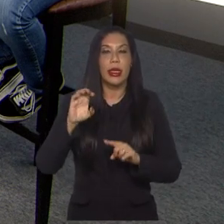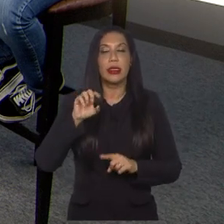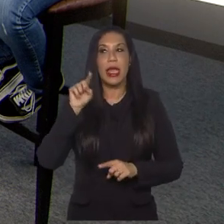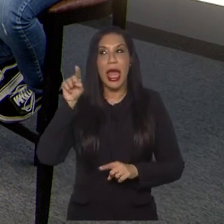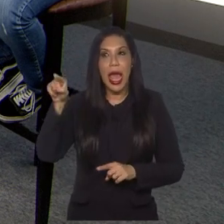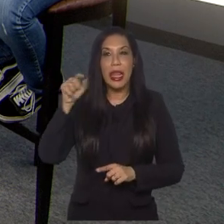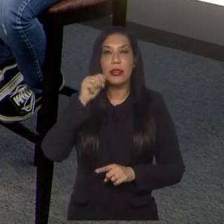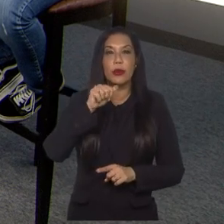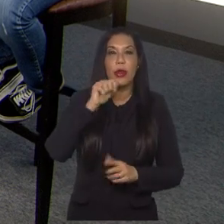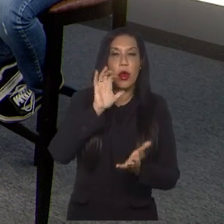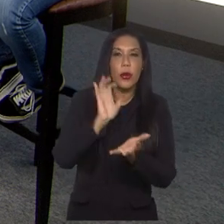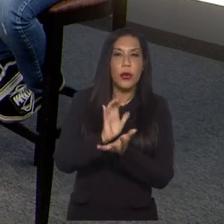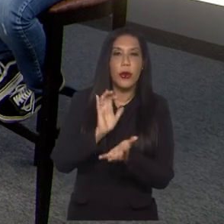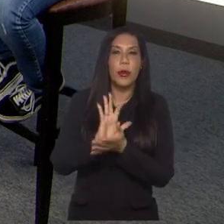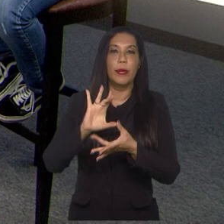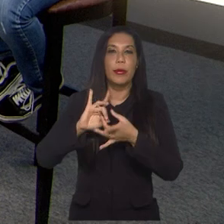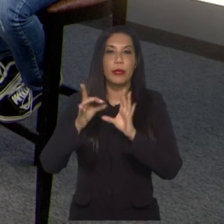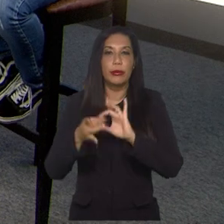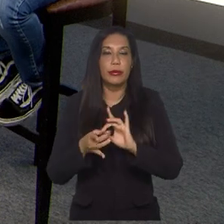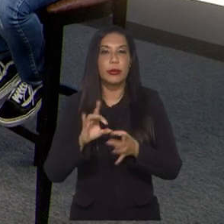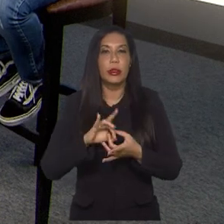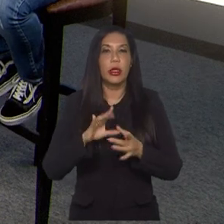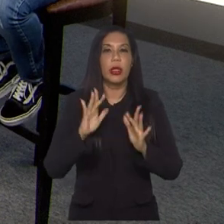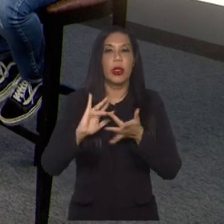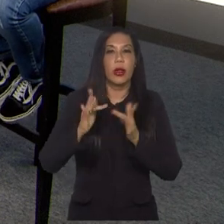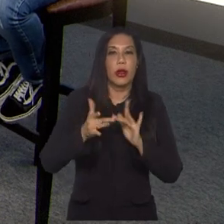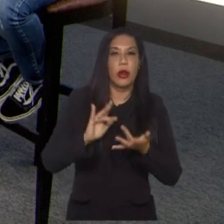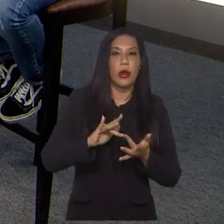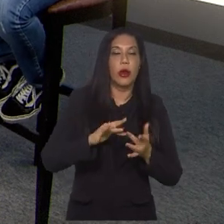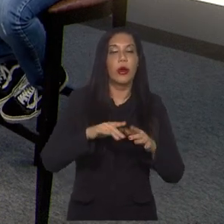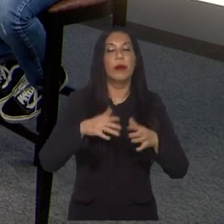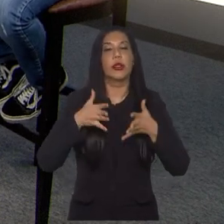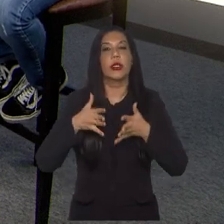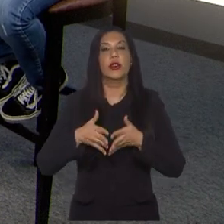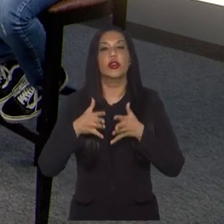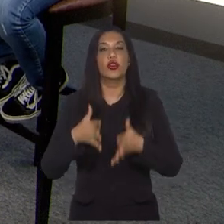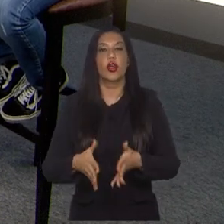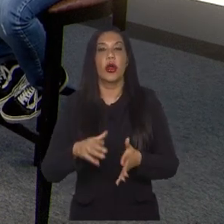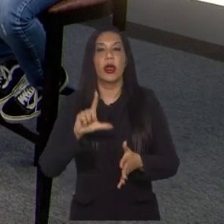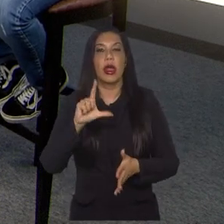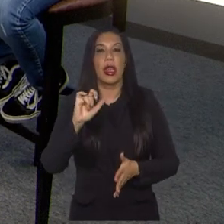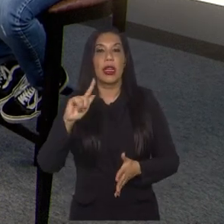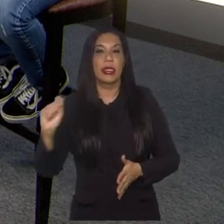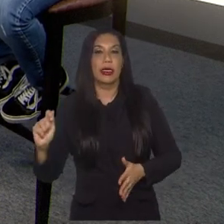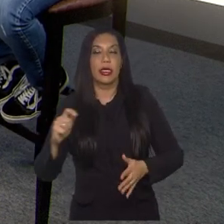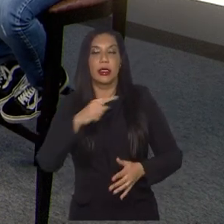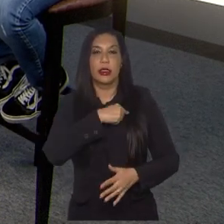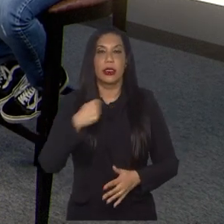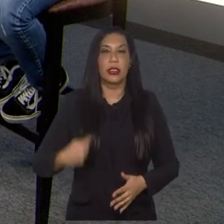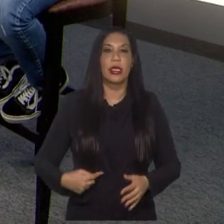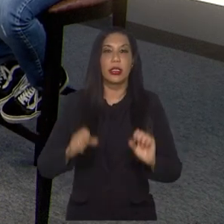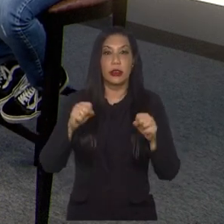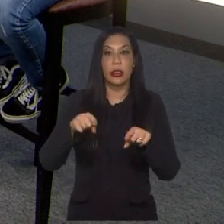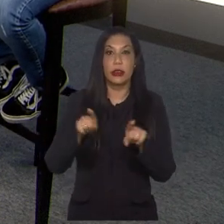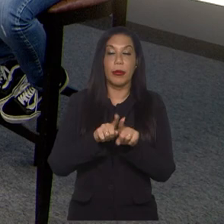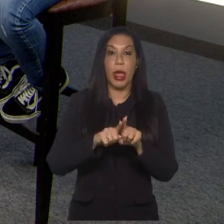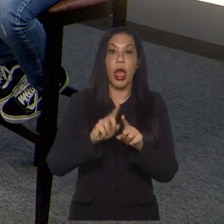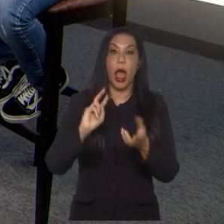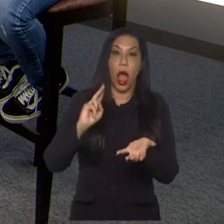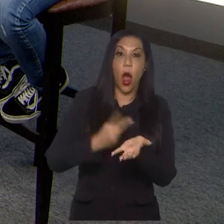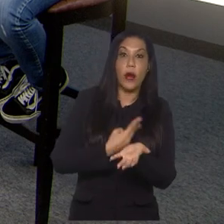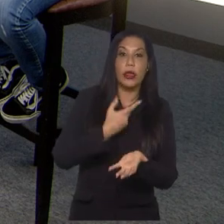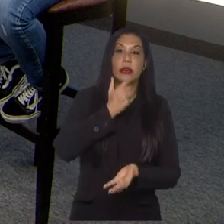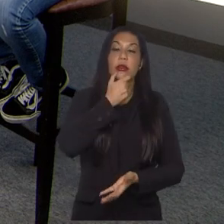têm um entrosamento ali, uhum, elas se conhecem bem porque elas jogam na liga chinesa. Exato. A maior parte delas, né? Isso acontece na Inglaterra também. Também